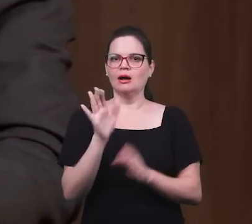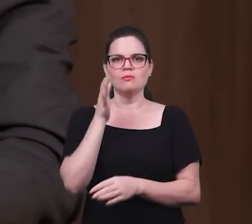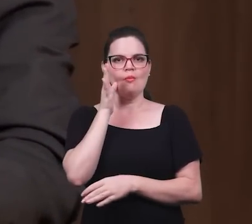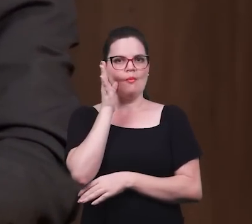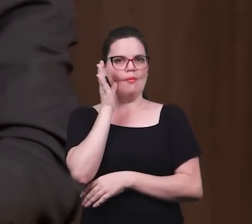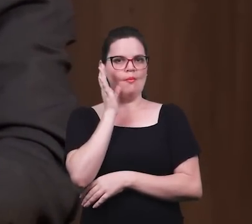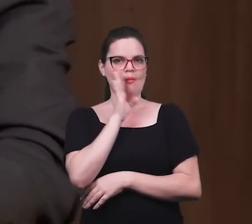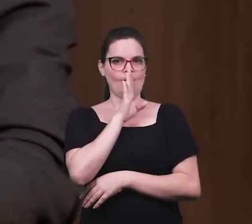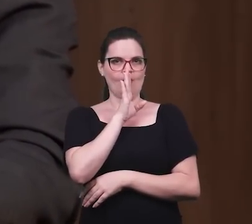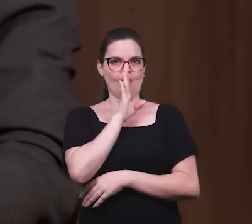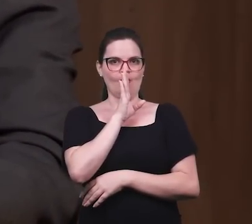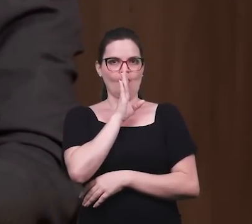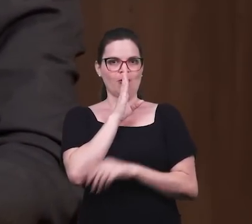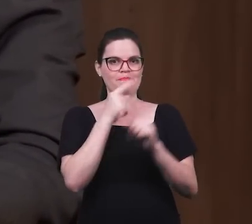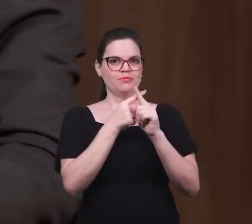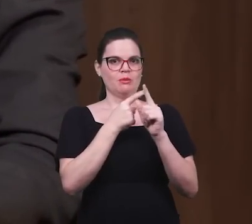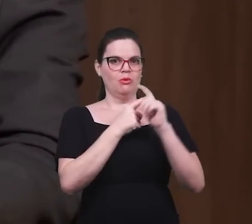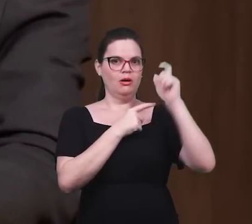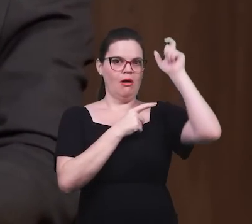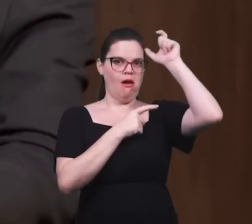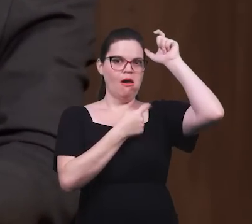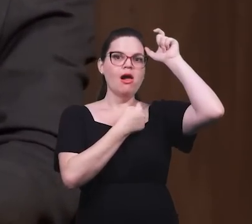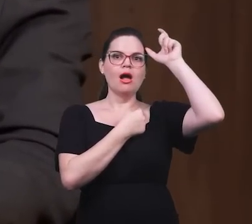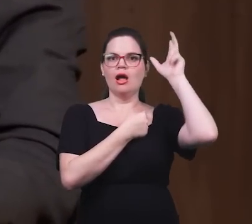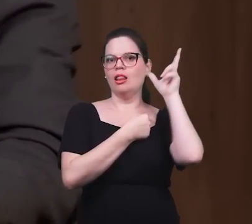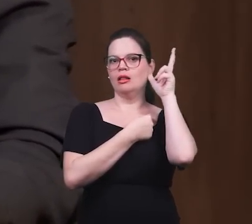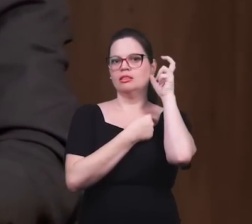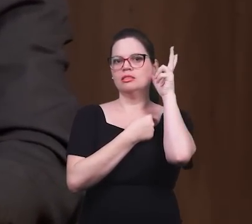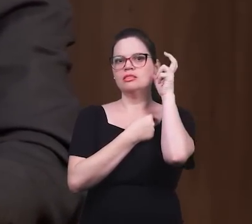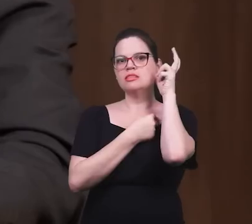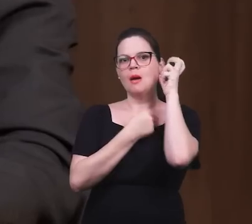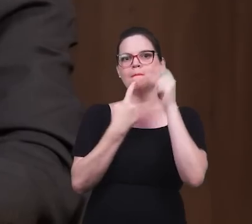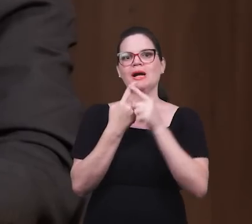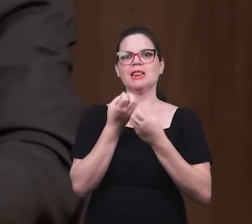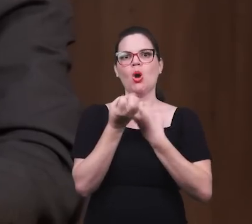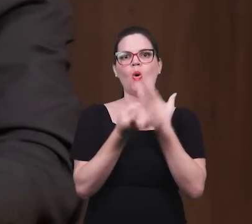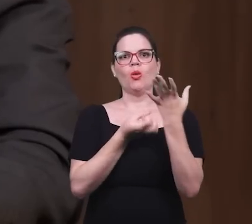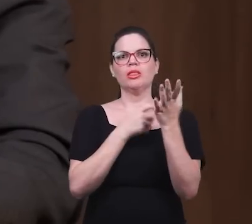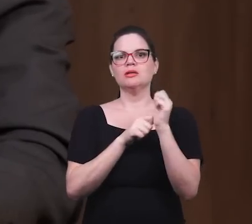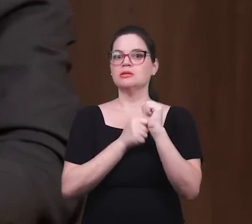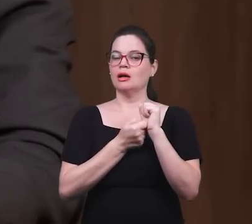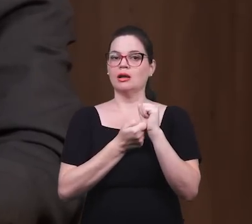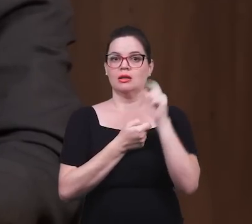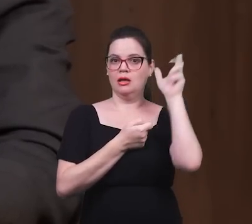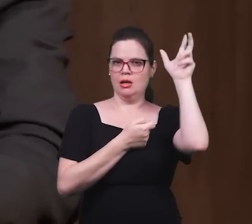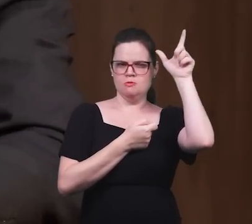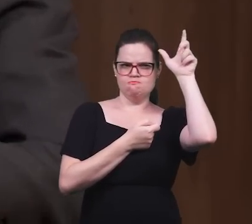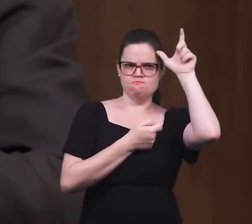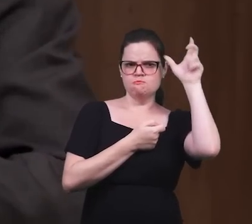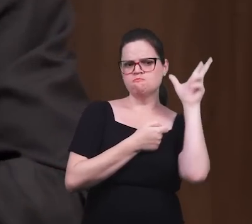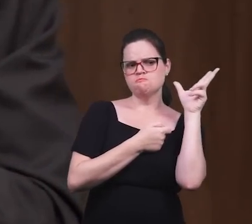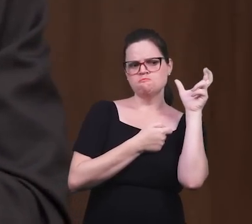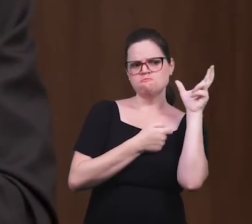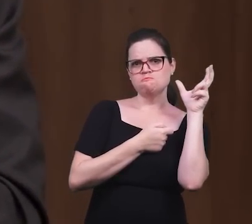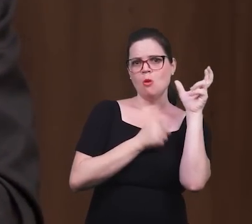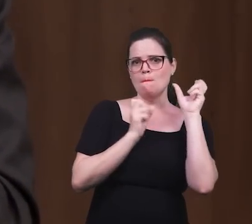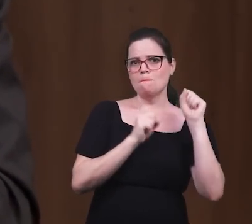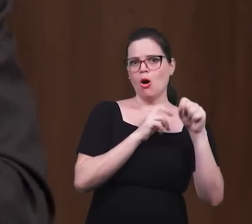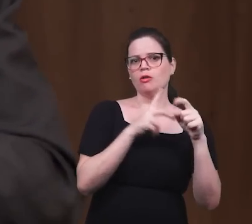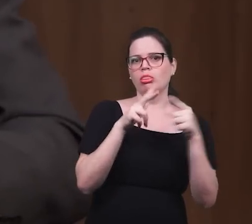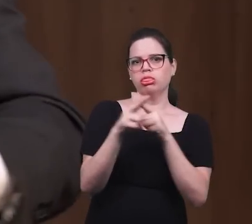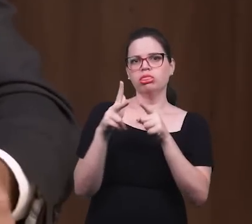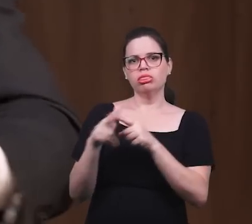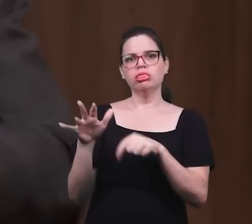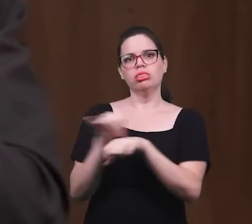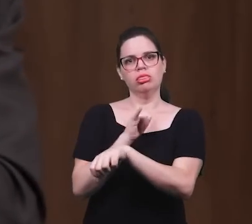facilitar para aquele que é o adversário da igreja, porque você vai estar revelando um segredo, é uma estratégia de guerra. Então, até porque se você chamar uma